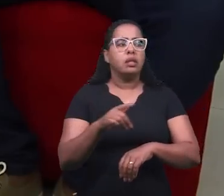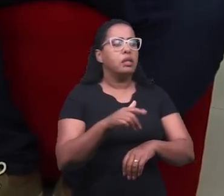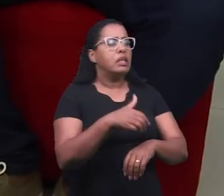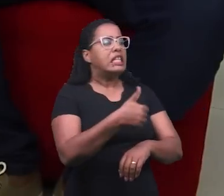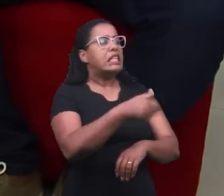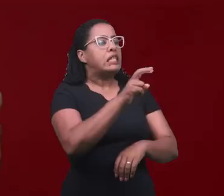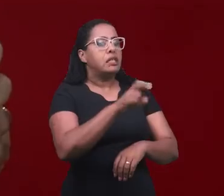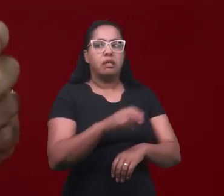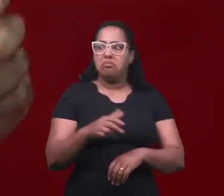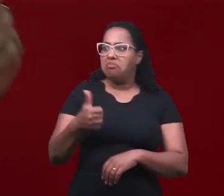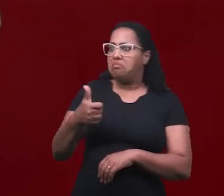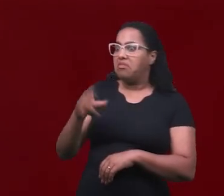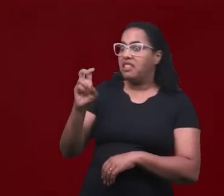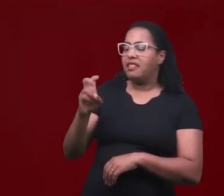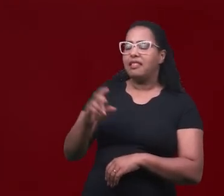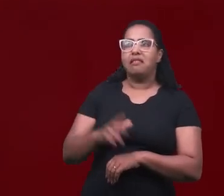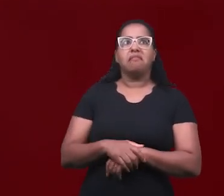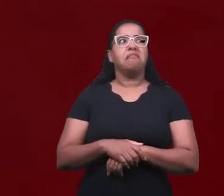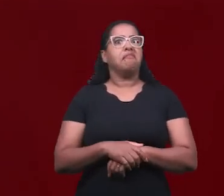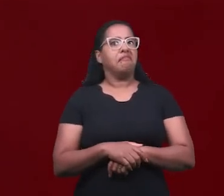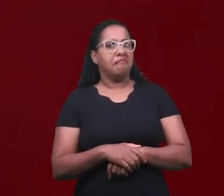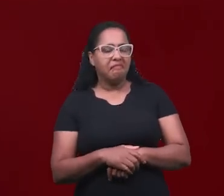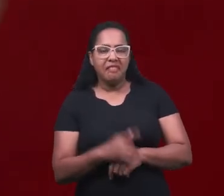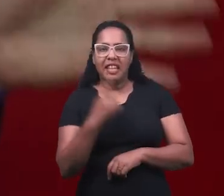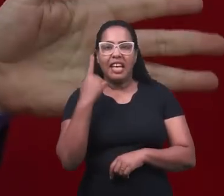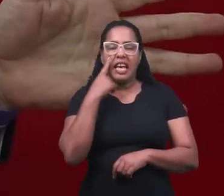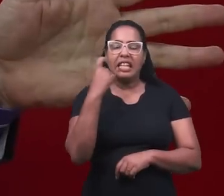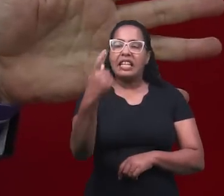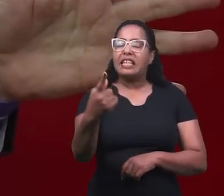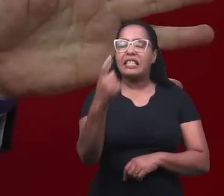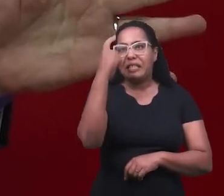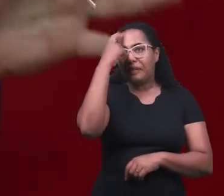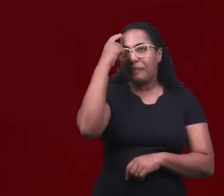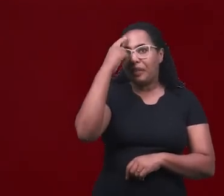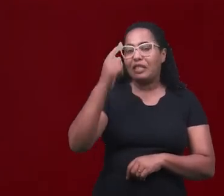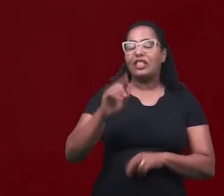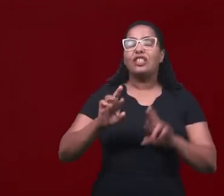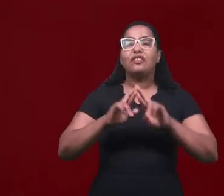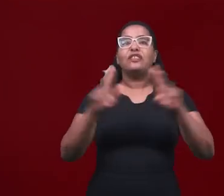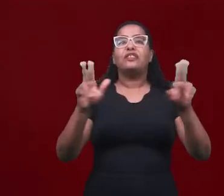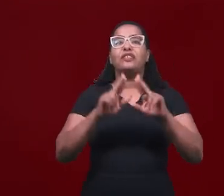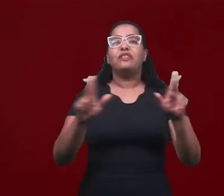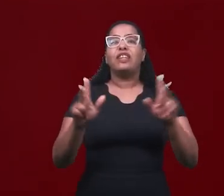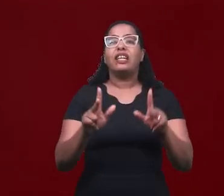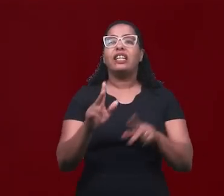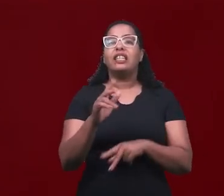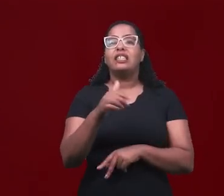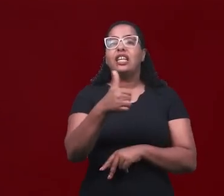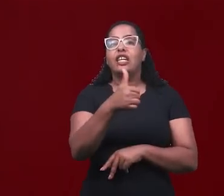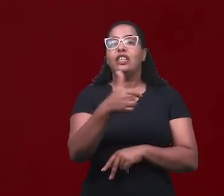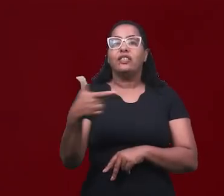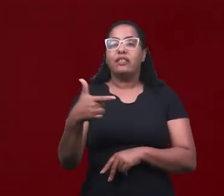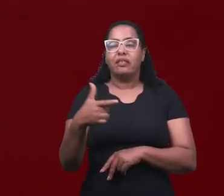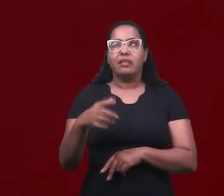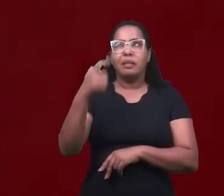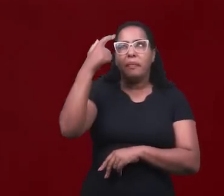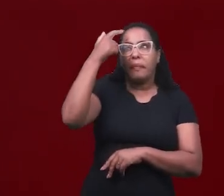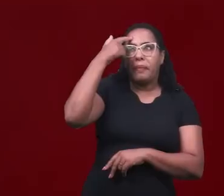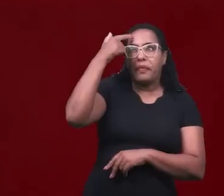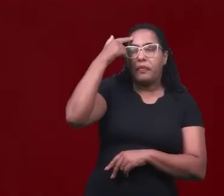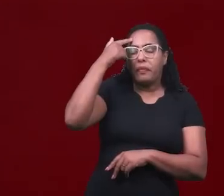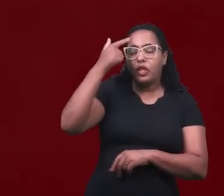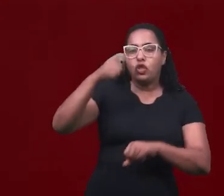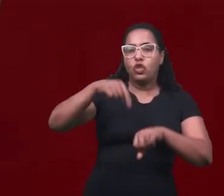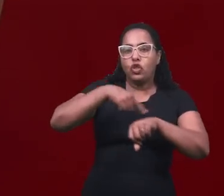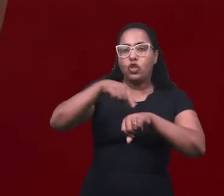horas de diferença. É interessante porque a gente pensa que só vai até 12 horas de diferença. Na nossa mente, essa questão de